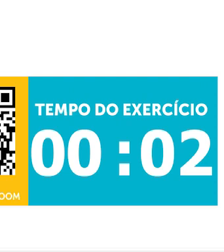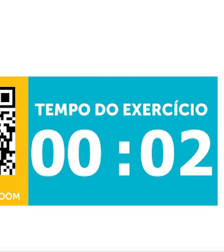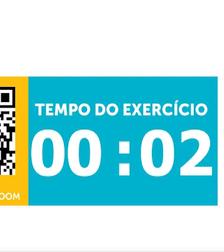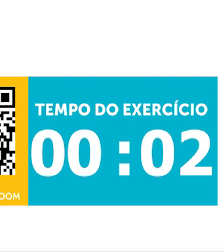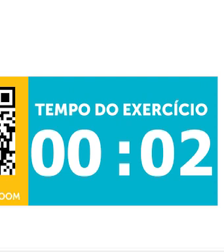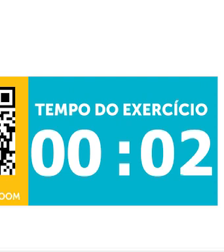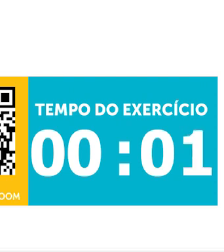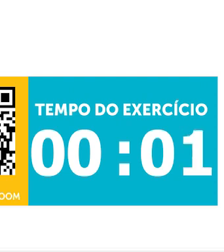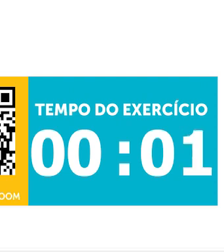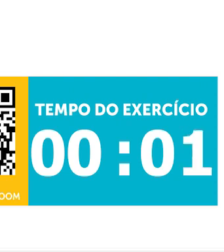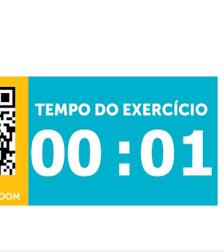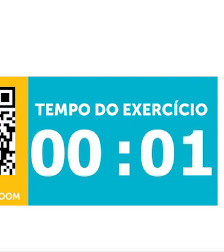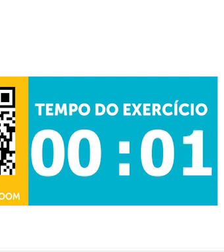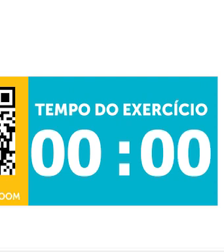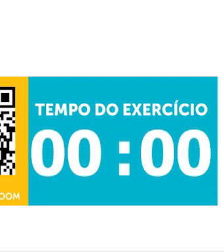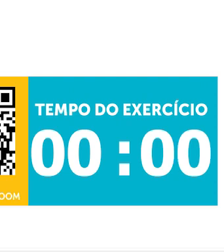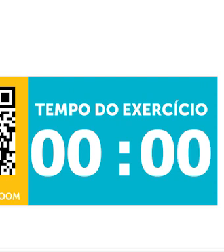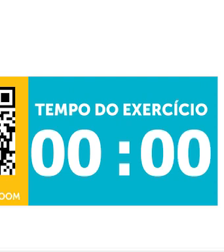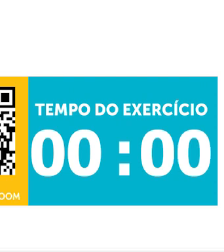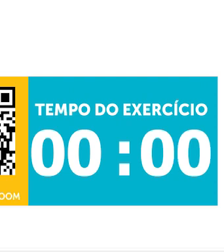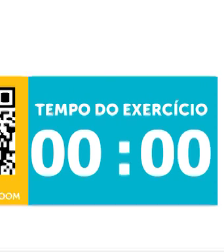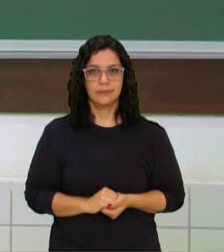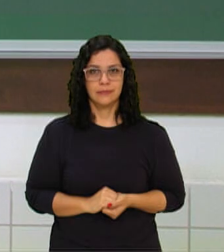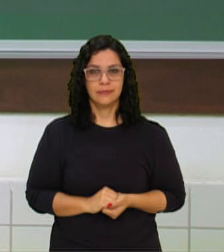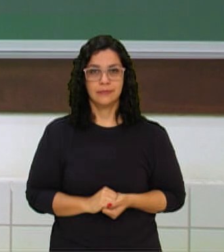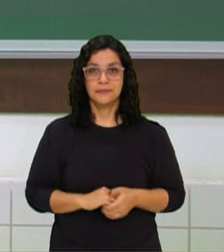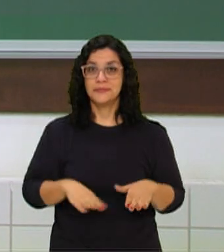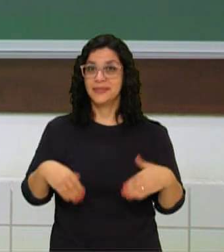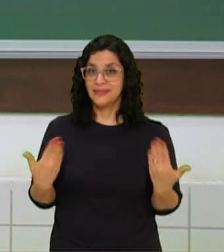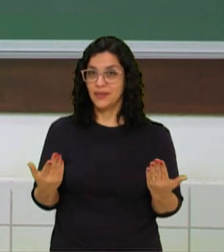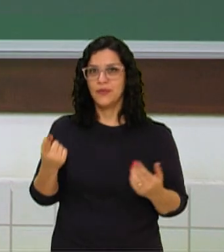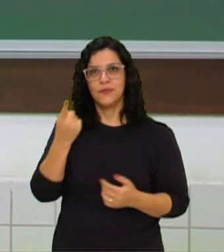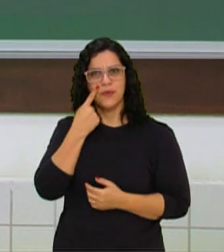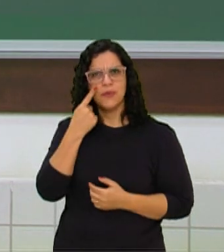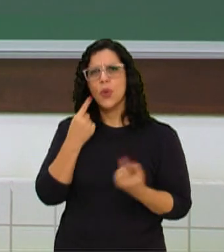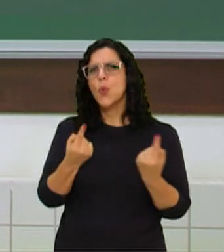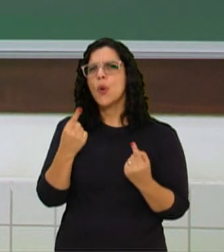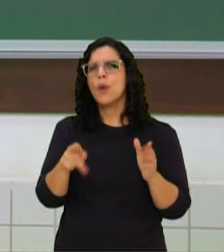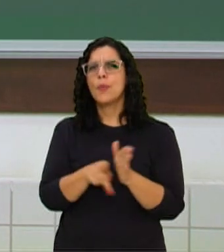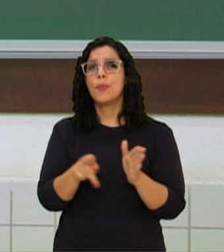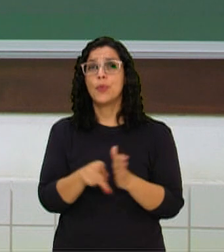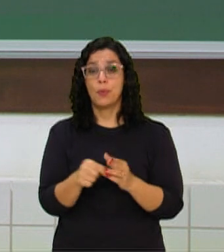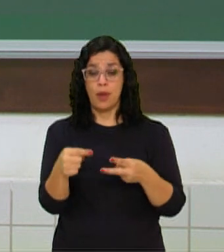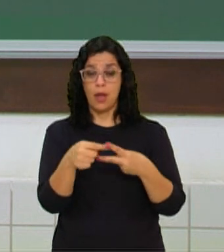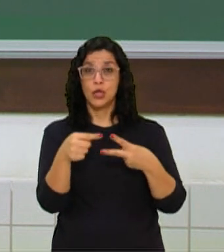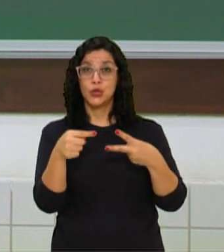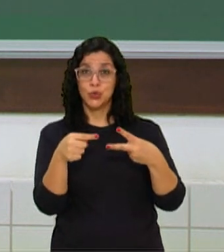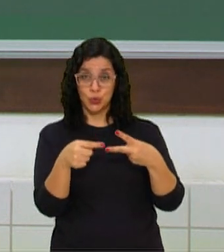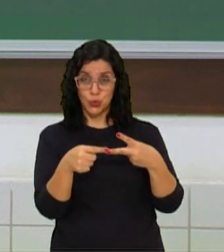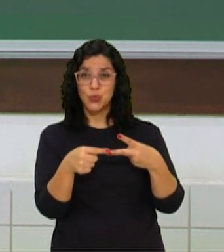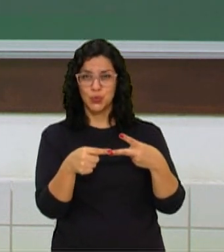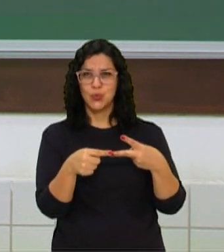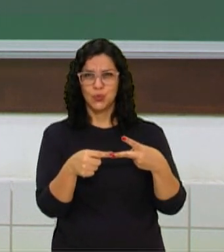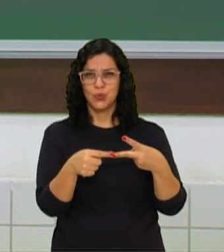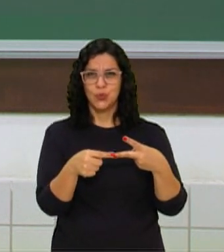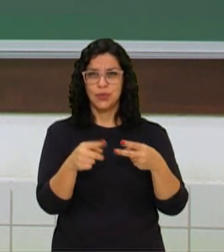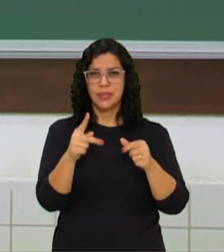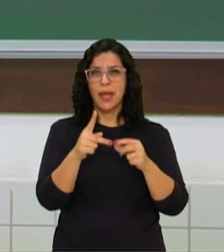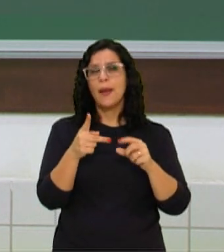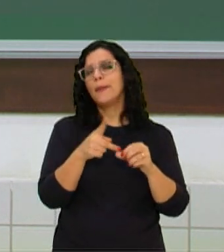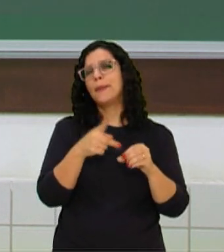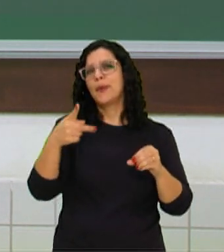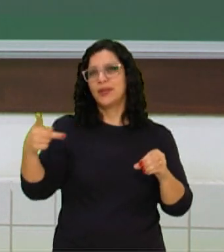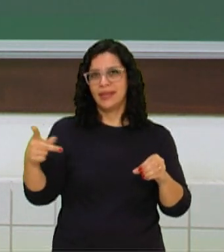Então, gente, quais são essas estruturas, né, dessas